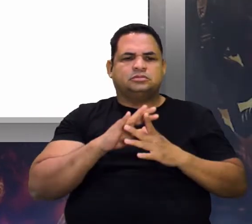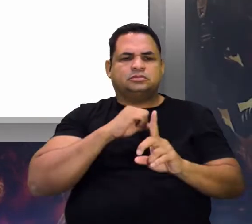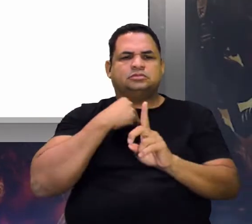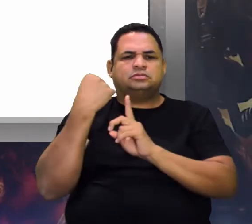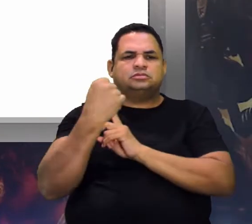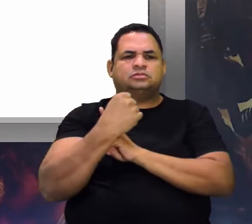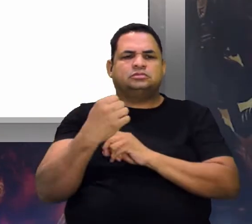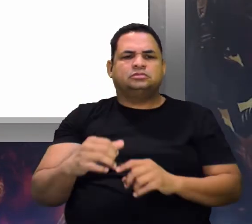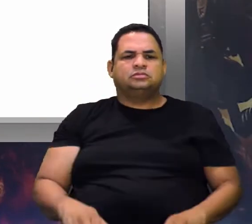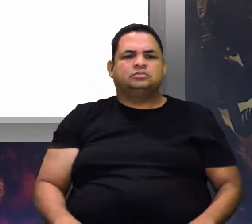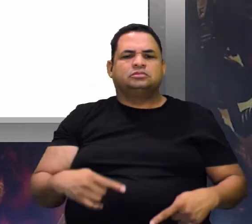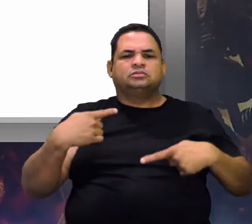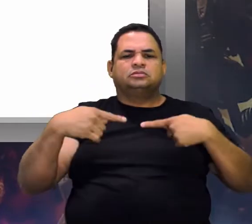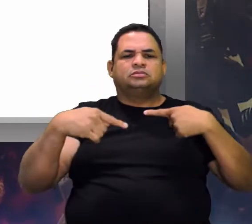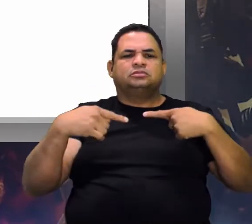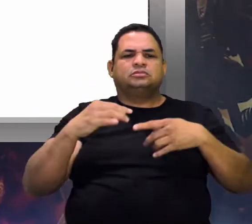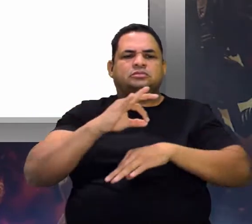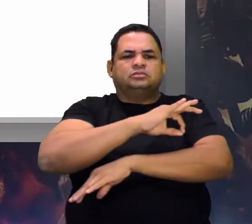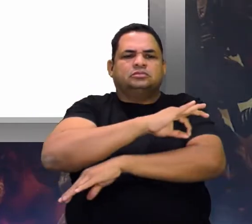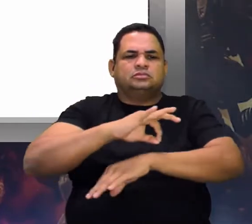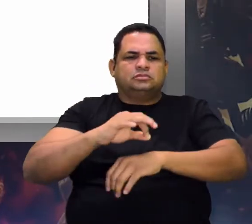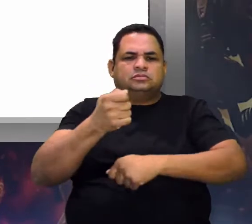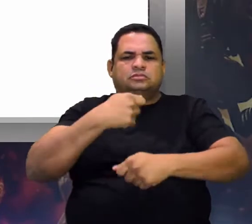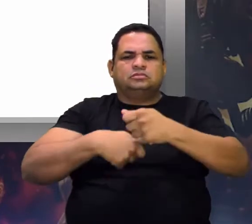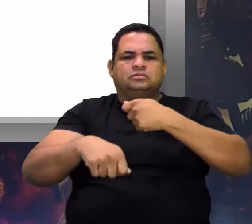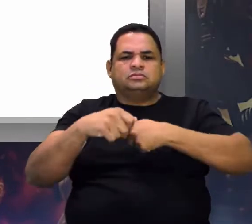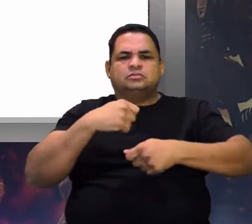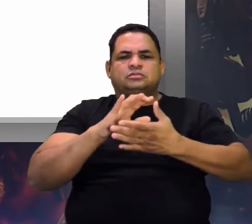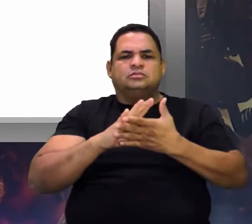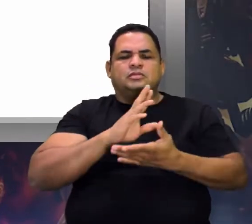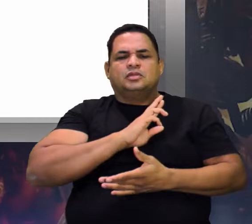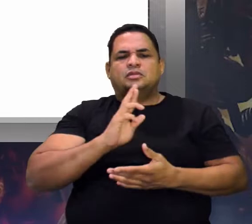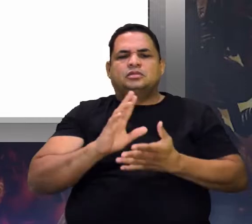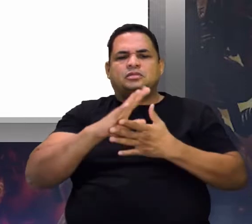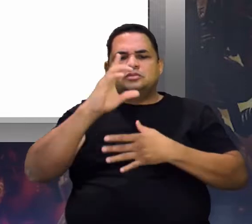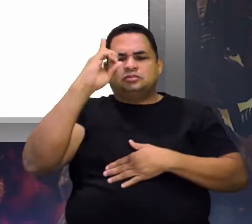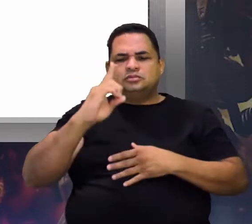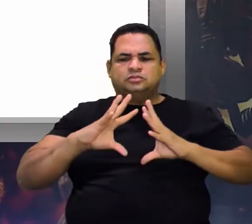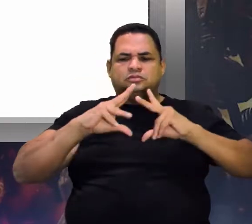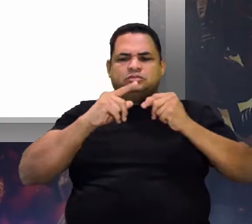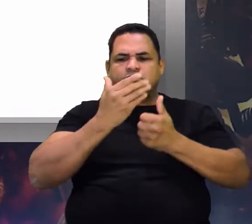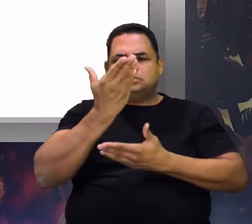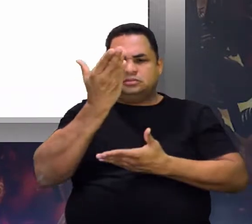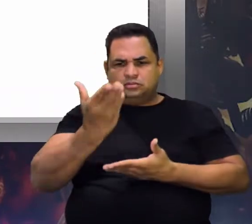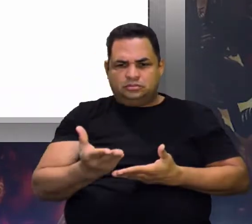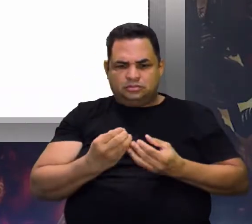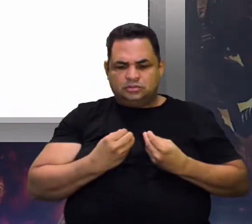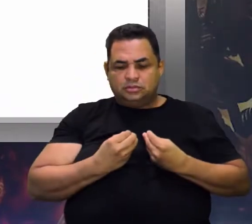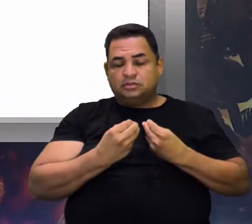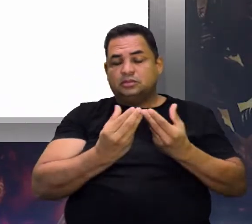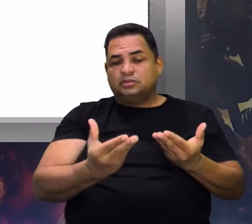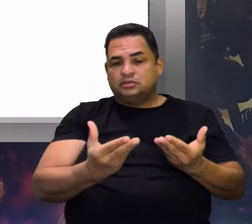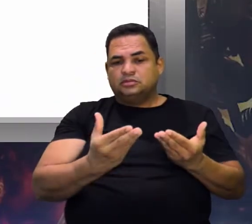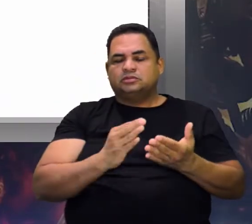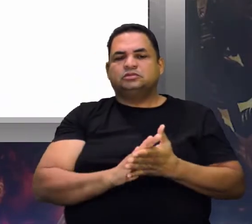social, organização política, arquitetura, administração, religião, direito, são tudo legados deixados para Roma, que depois vão ser